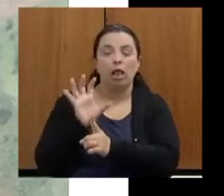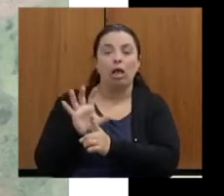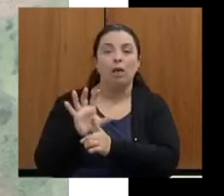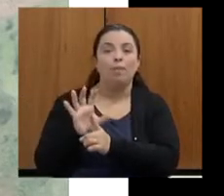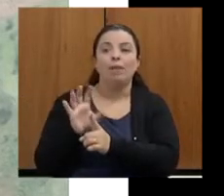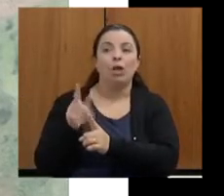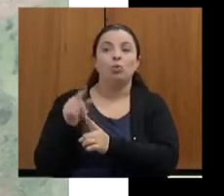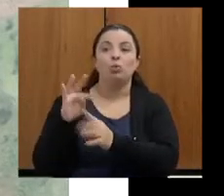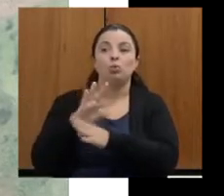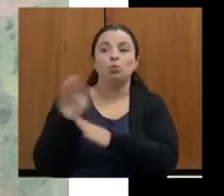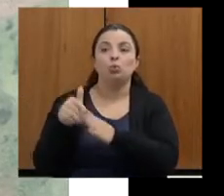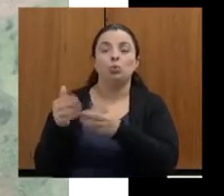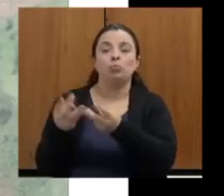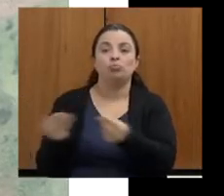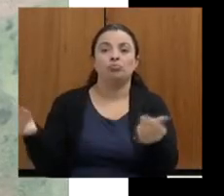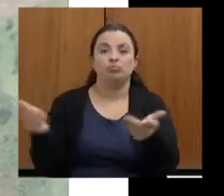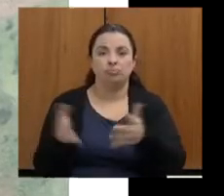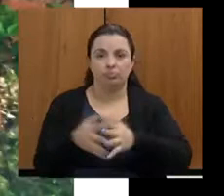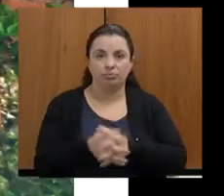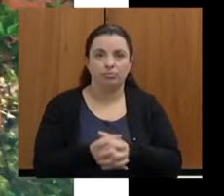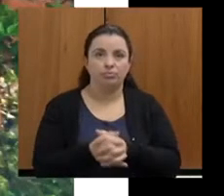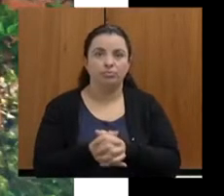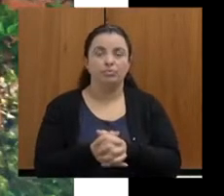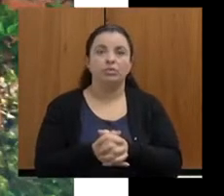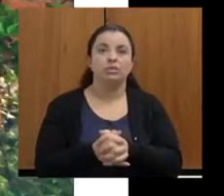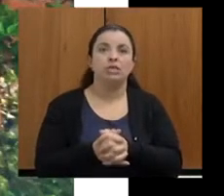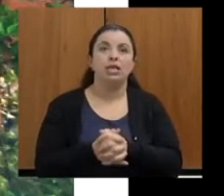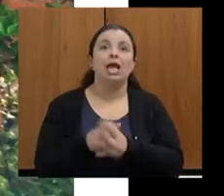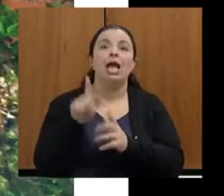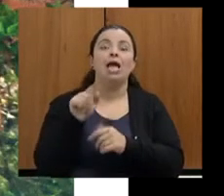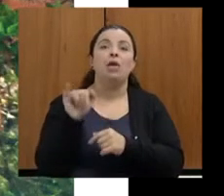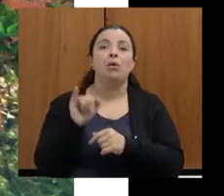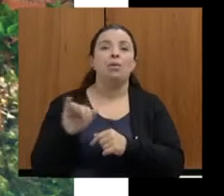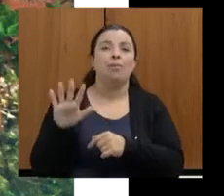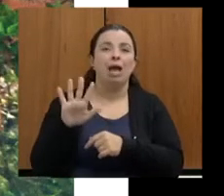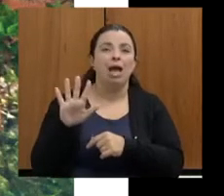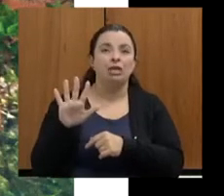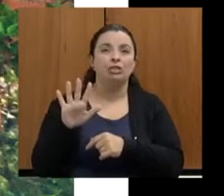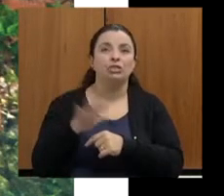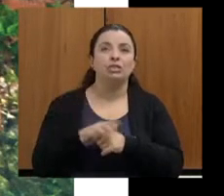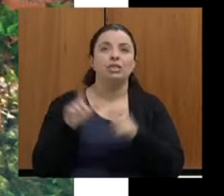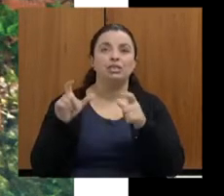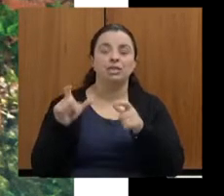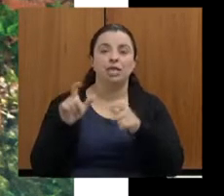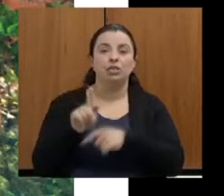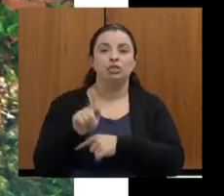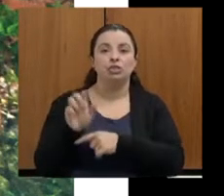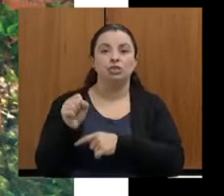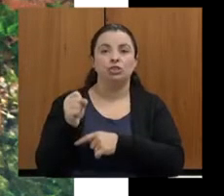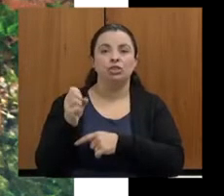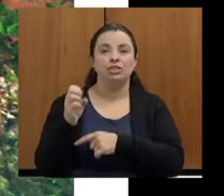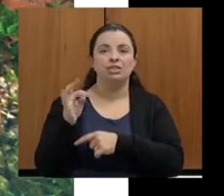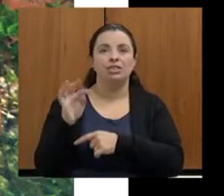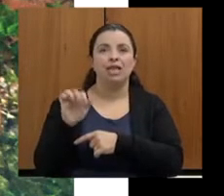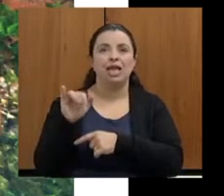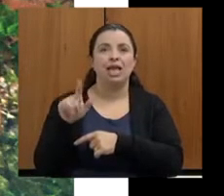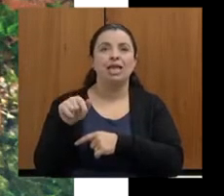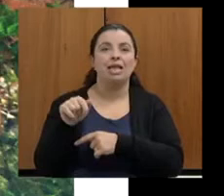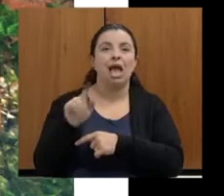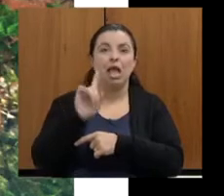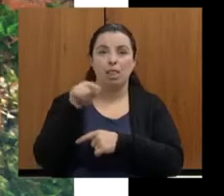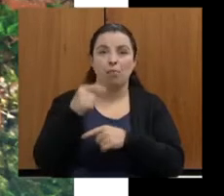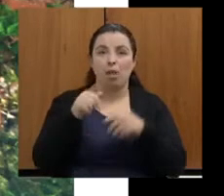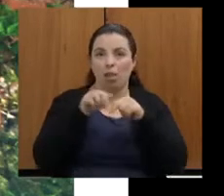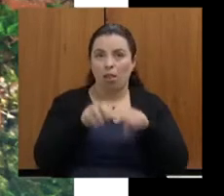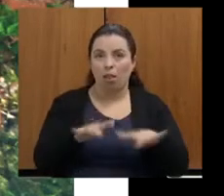como um todo pode passar aí uma imagem né de Gesteira de logo após o rompimento da barragem de Fundão de